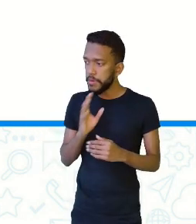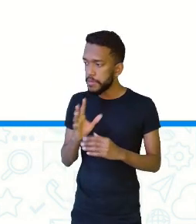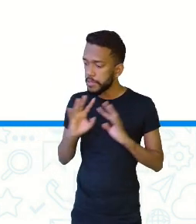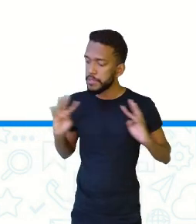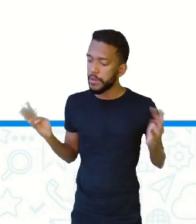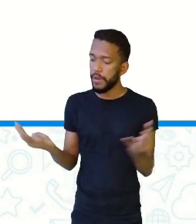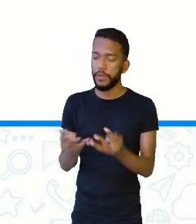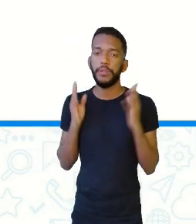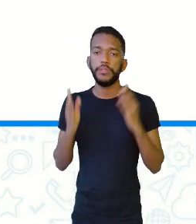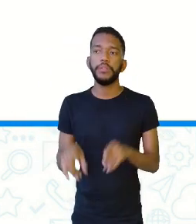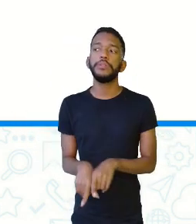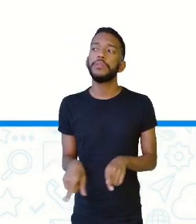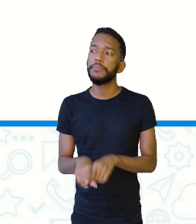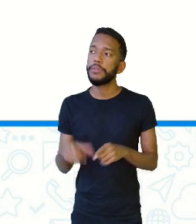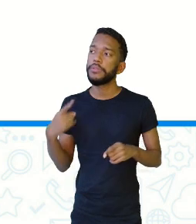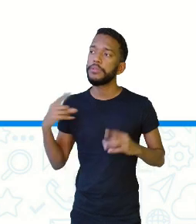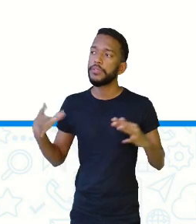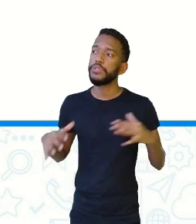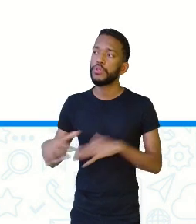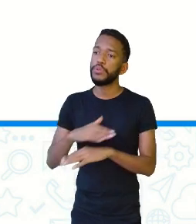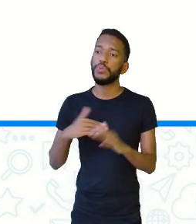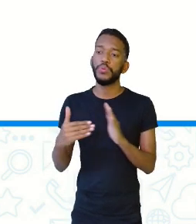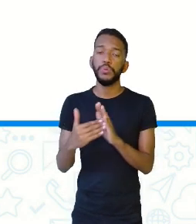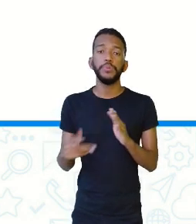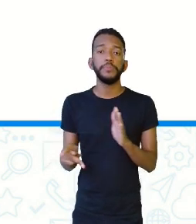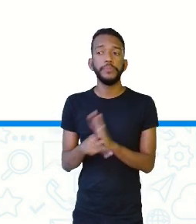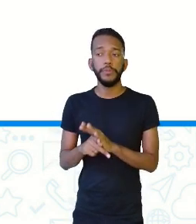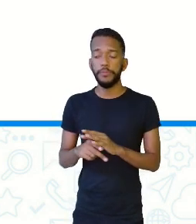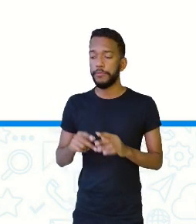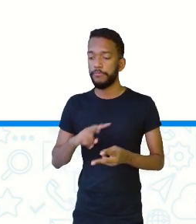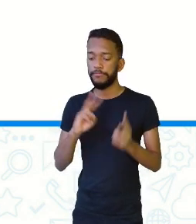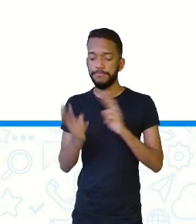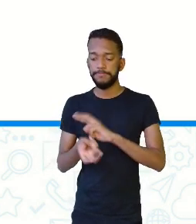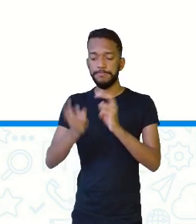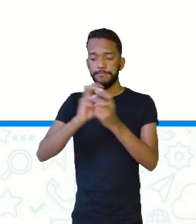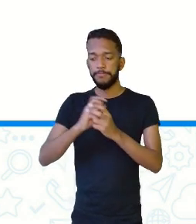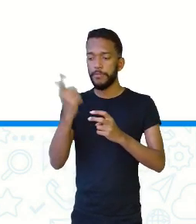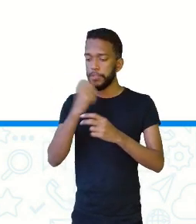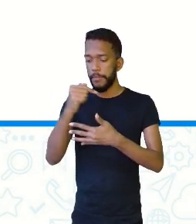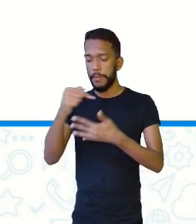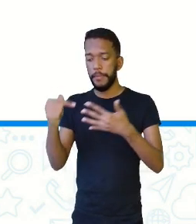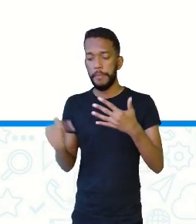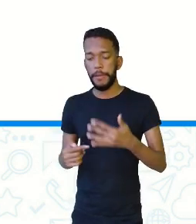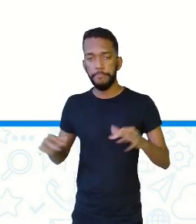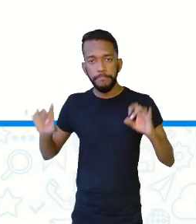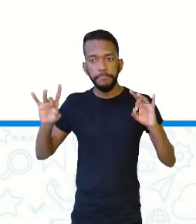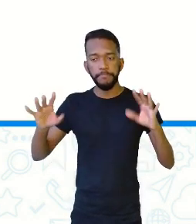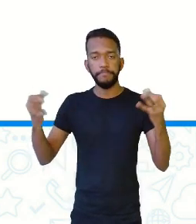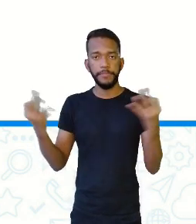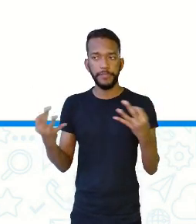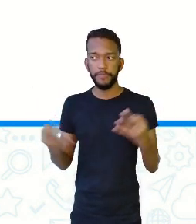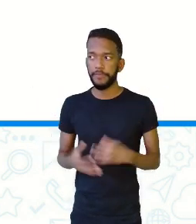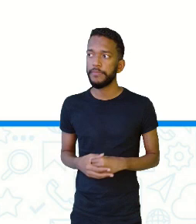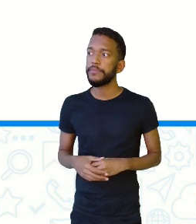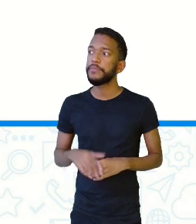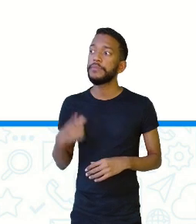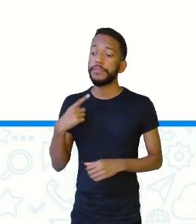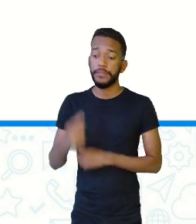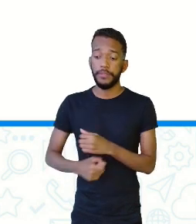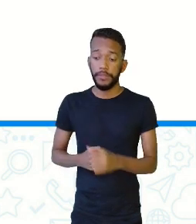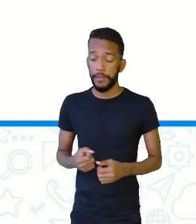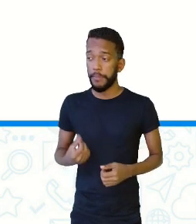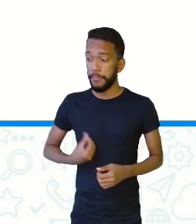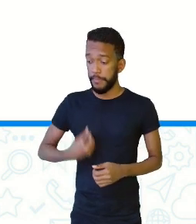roda, onde a capoeira reúne todos os seus elementos e se realiza de modo pleno. Durante um bom tempo no Brasil, a capoeira